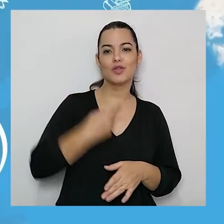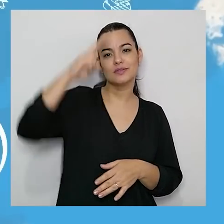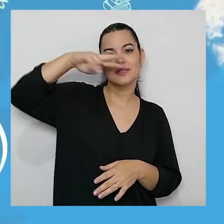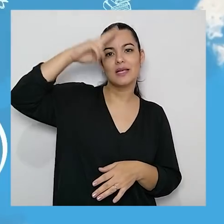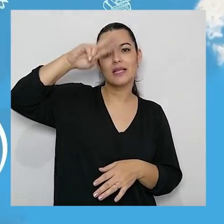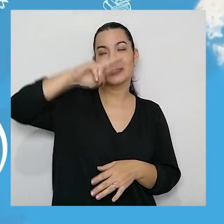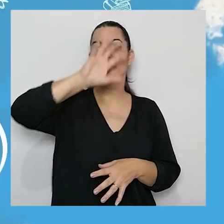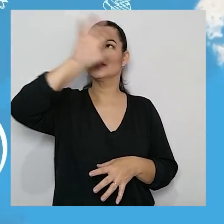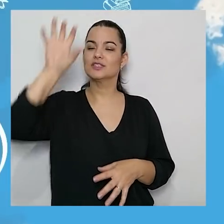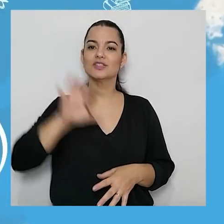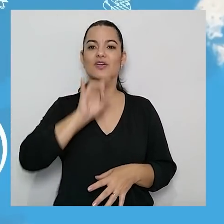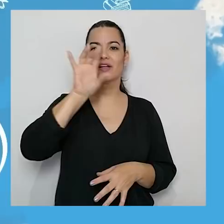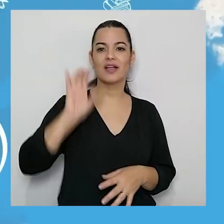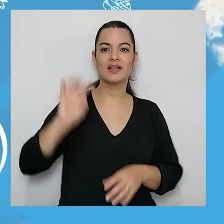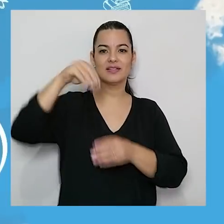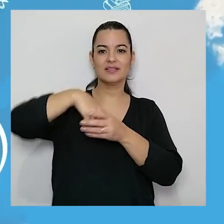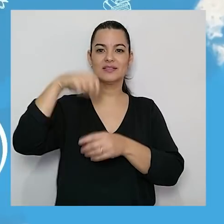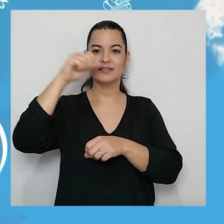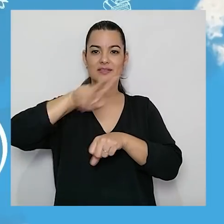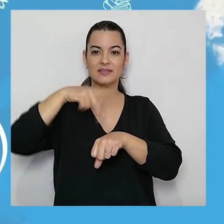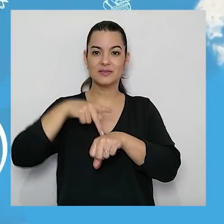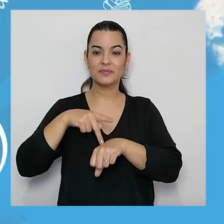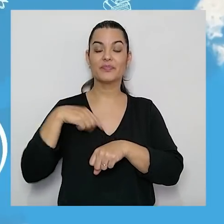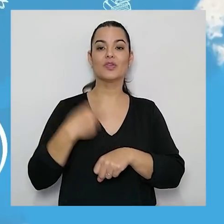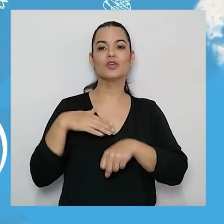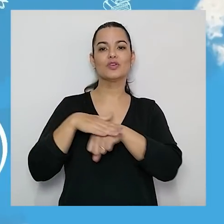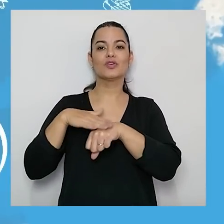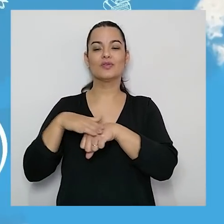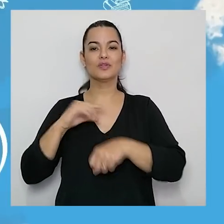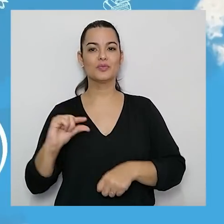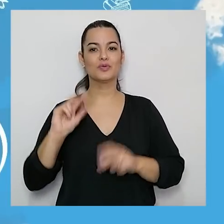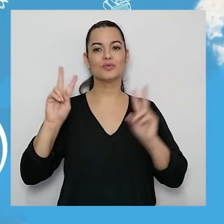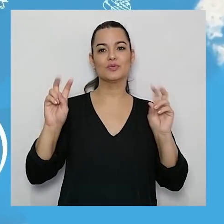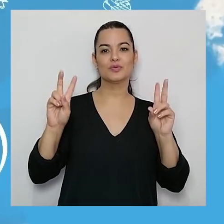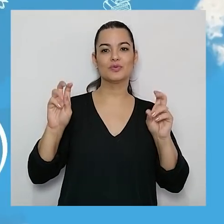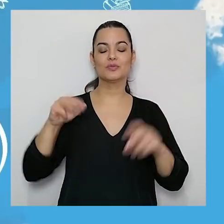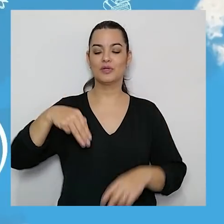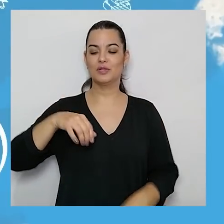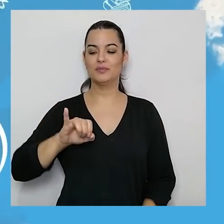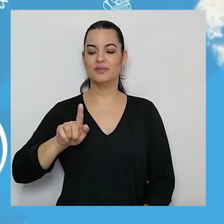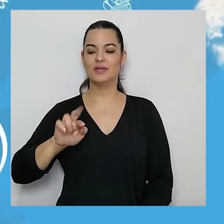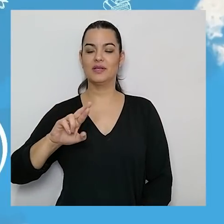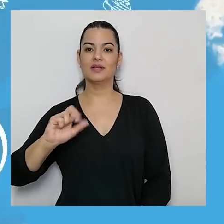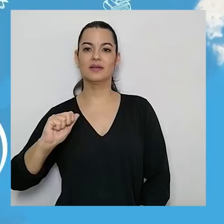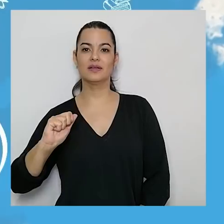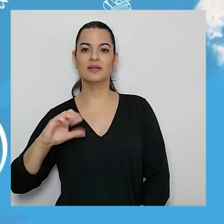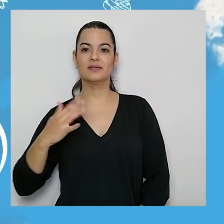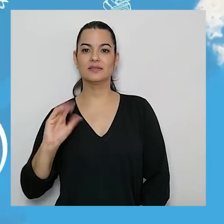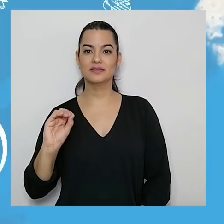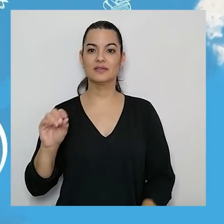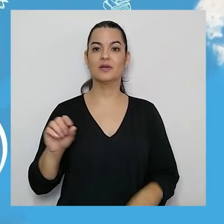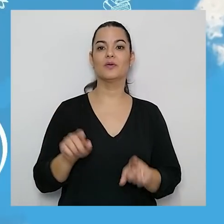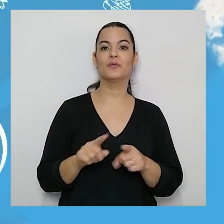que nós temos no nosso país e falamos um pouquinho sobre migração, imigração e todas as coisas que